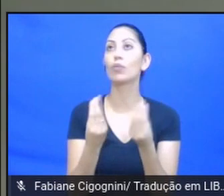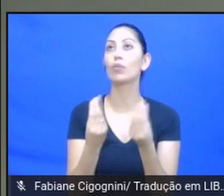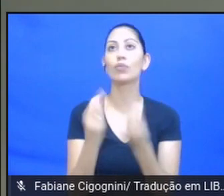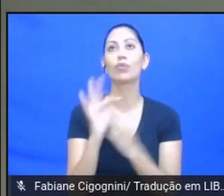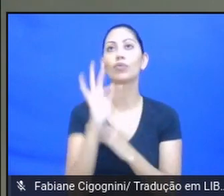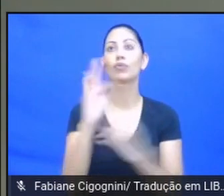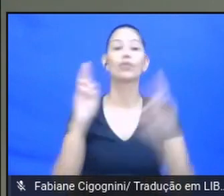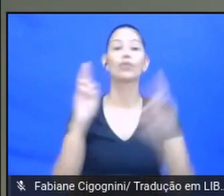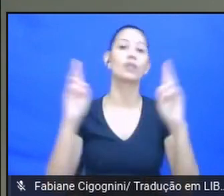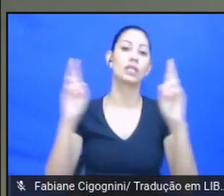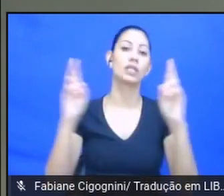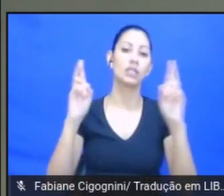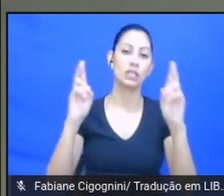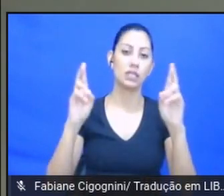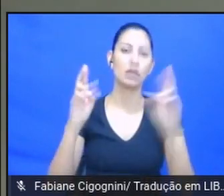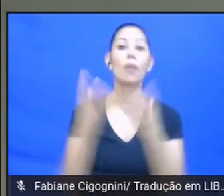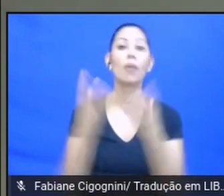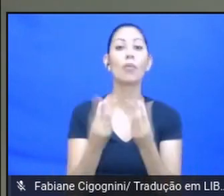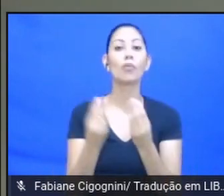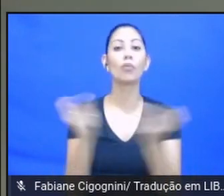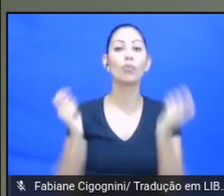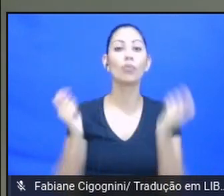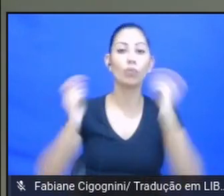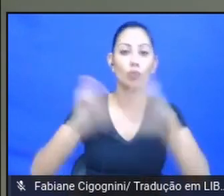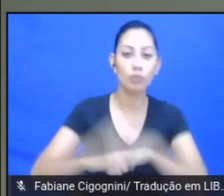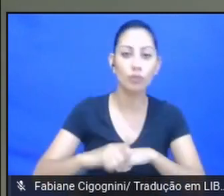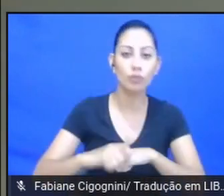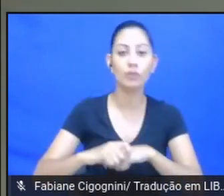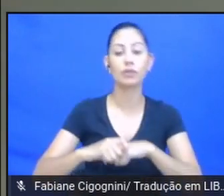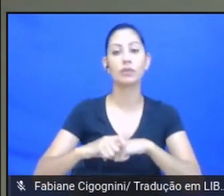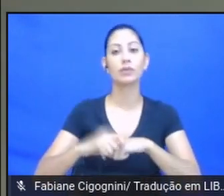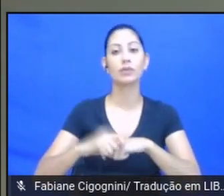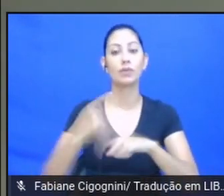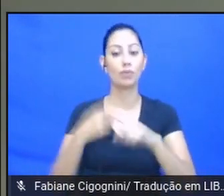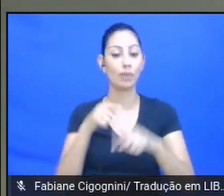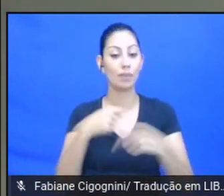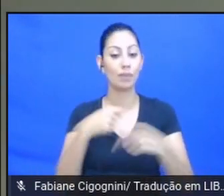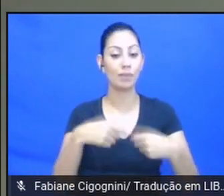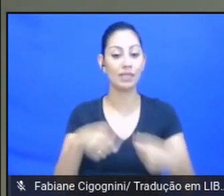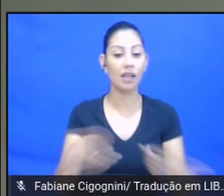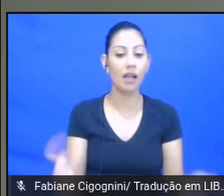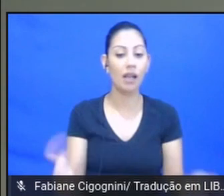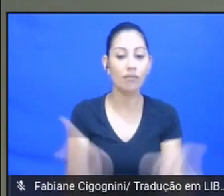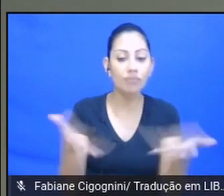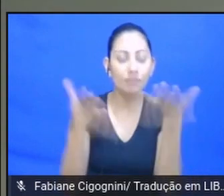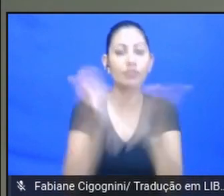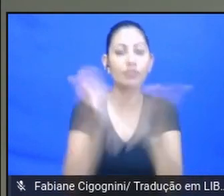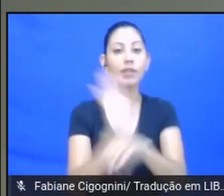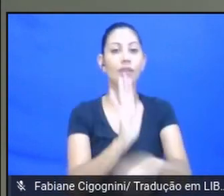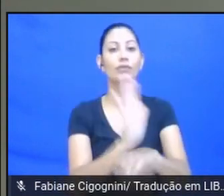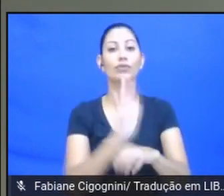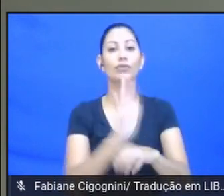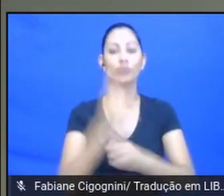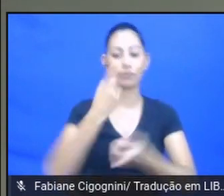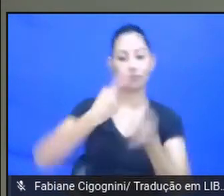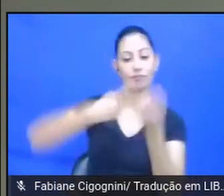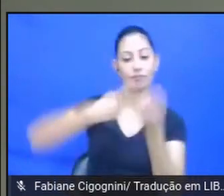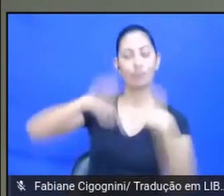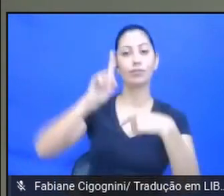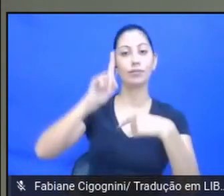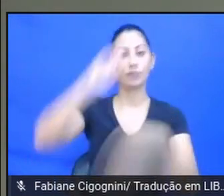muitas possibilidades, torná-los mais protagonistas, ouvi-los mais, partir de onde eles estão, enfim,